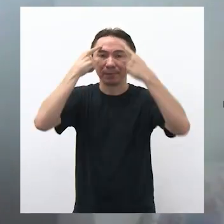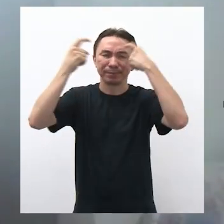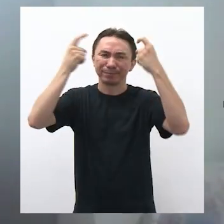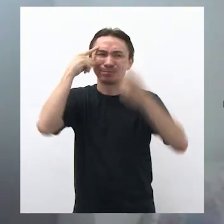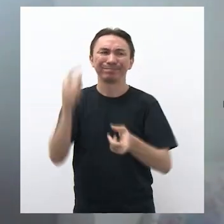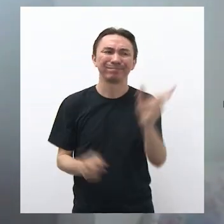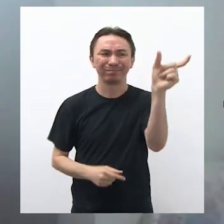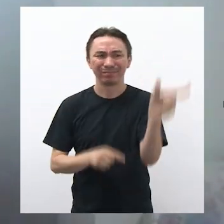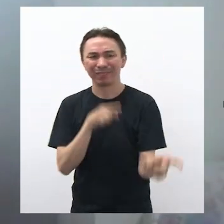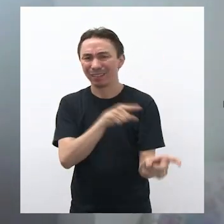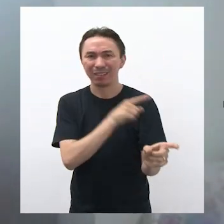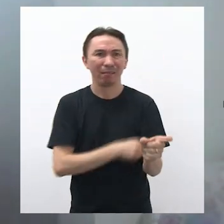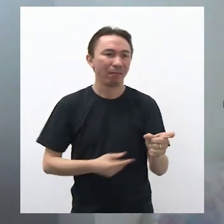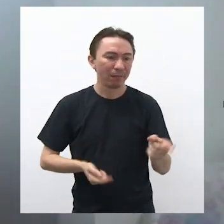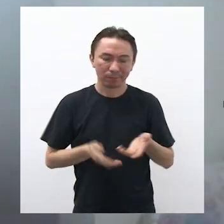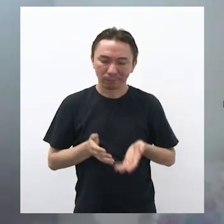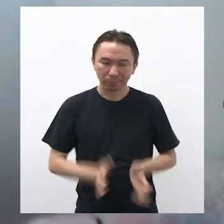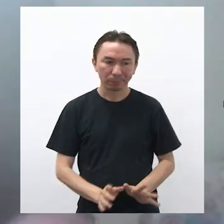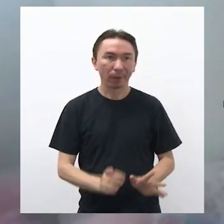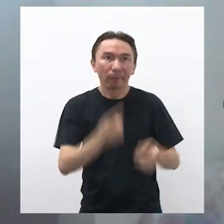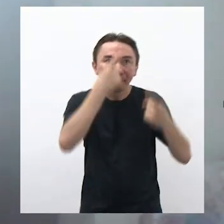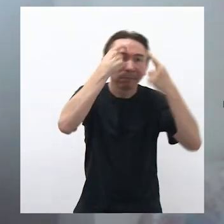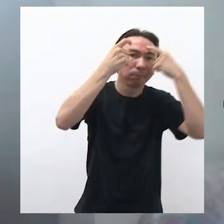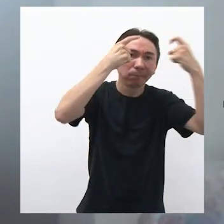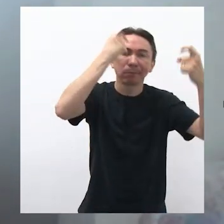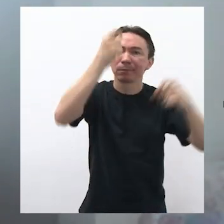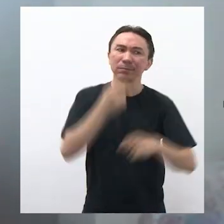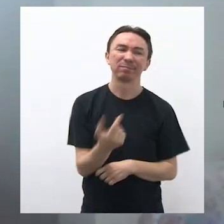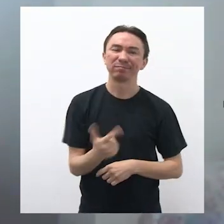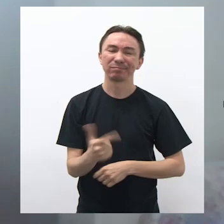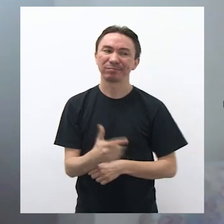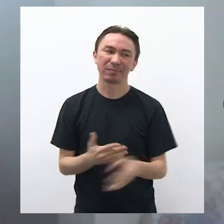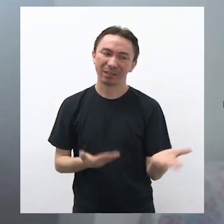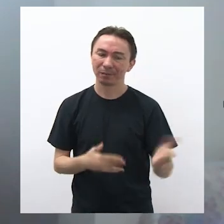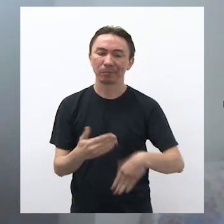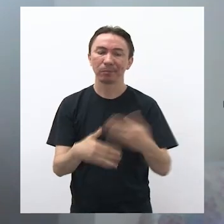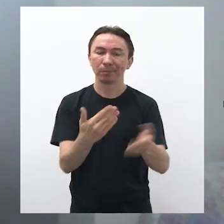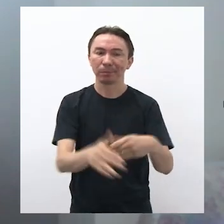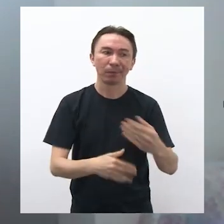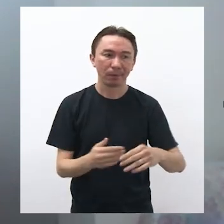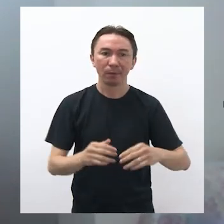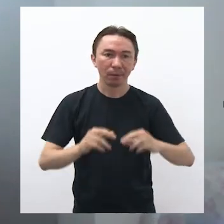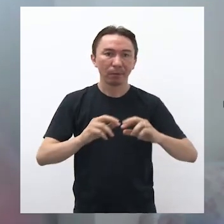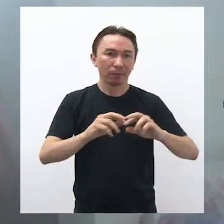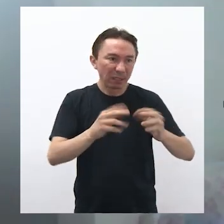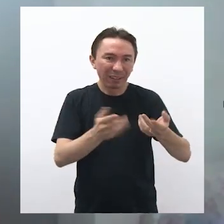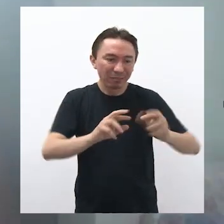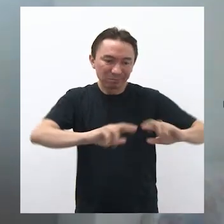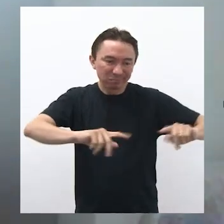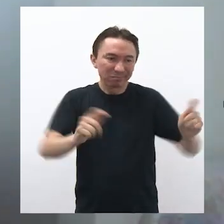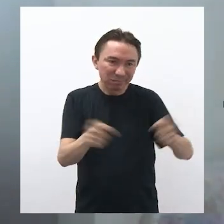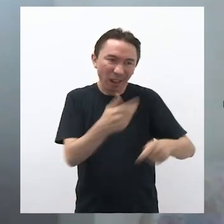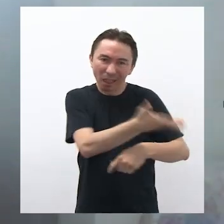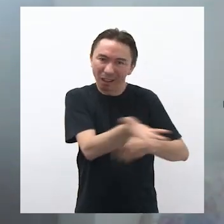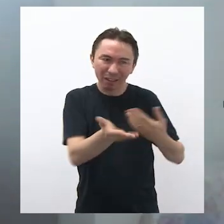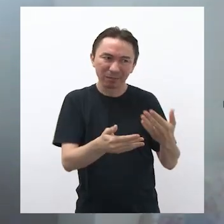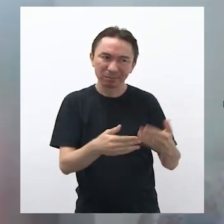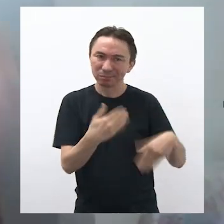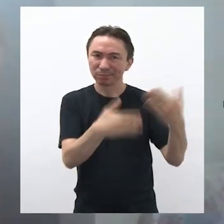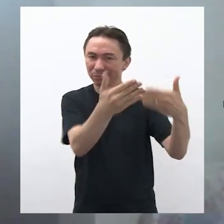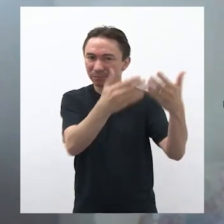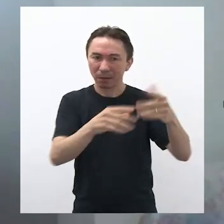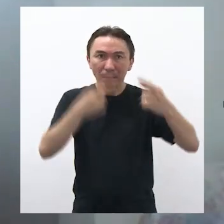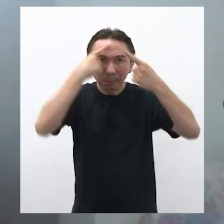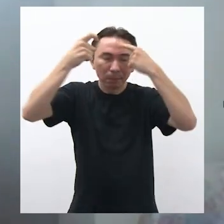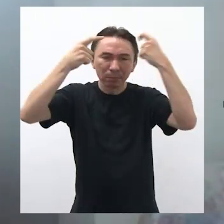não nasceu criativo, então ele não tem como desenvolver essa competência. Isso cai por terra, gente. A